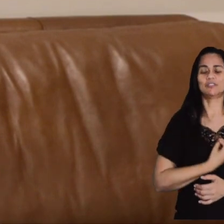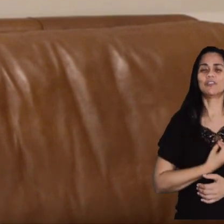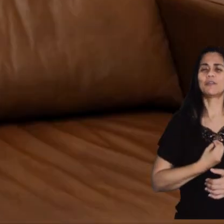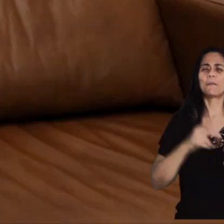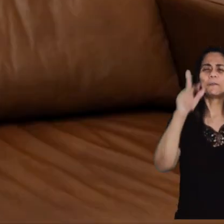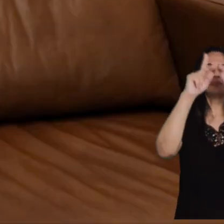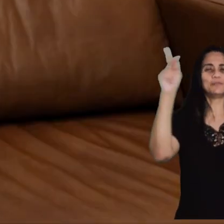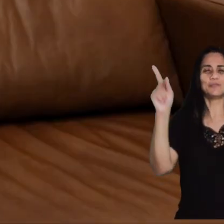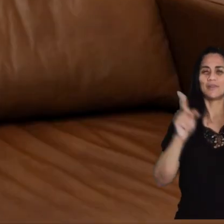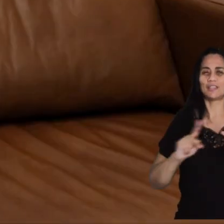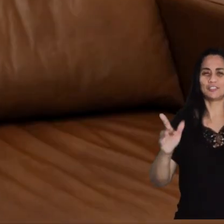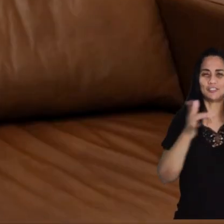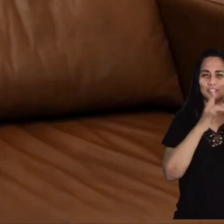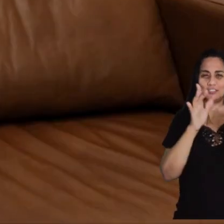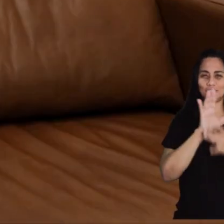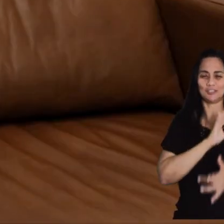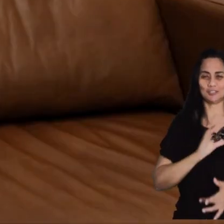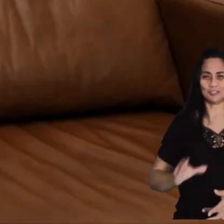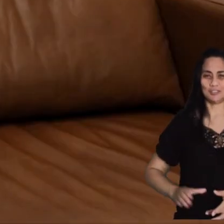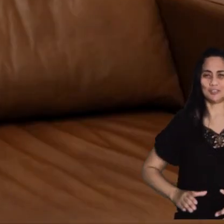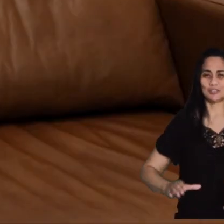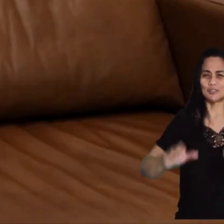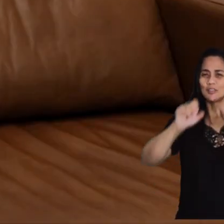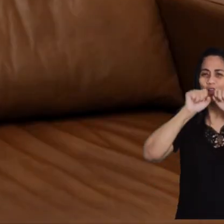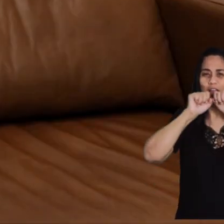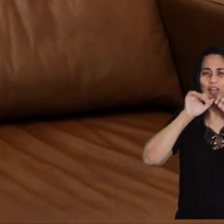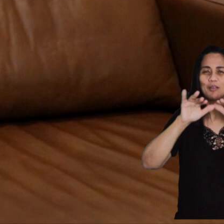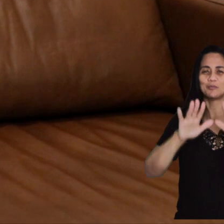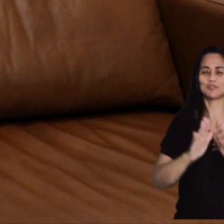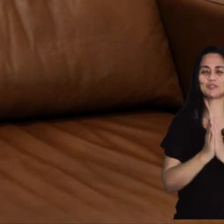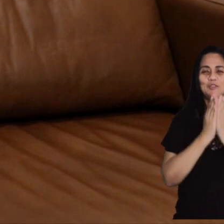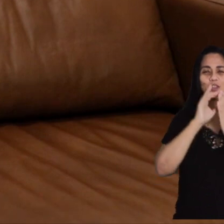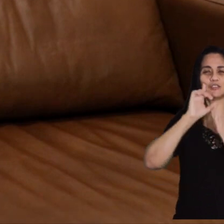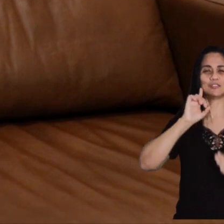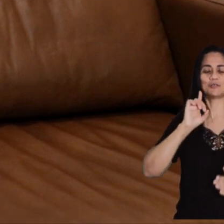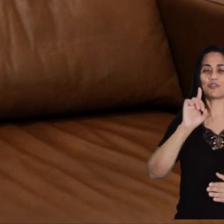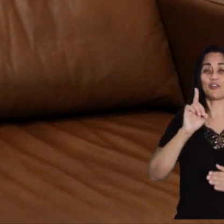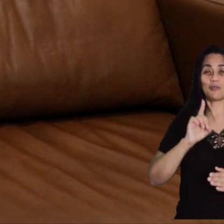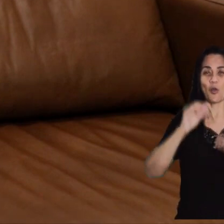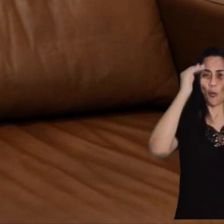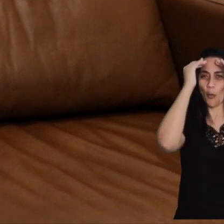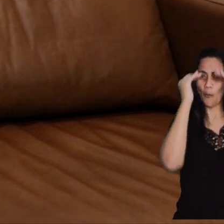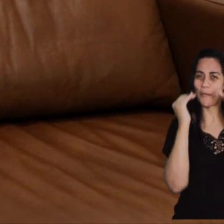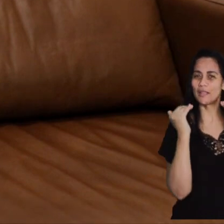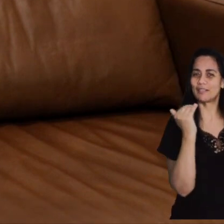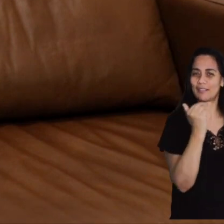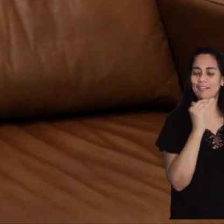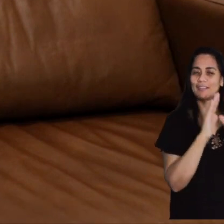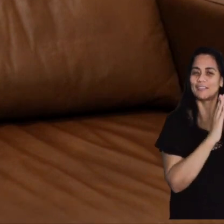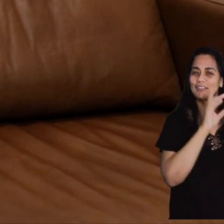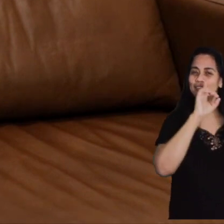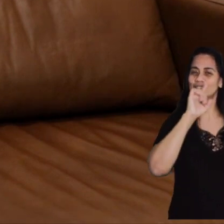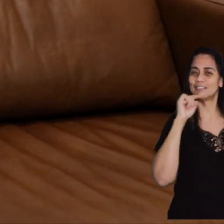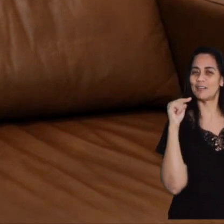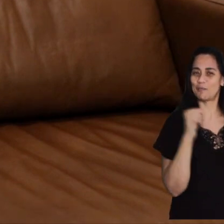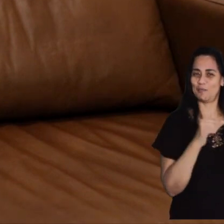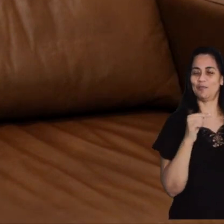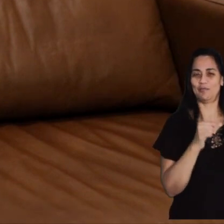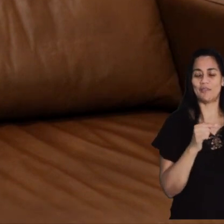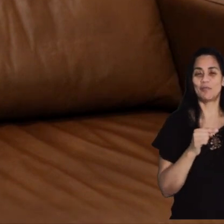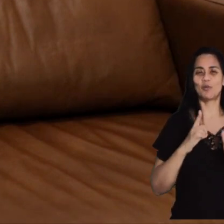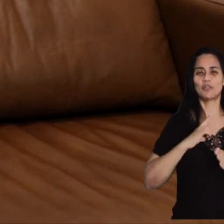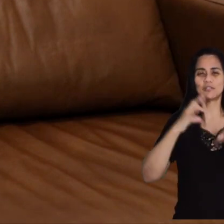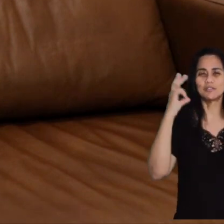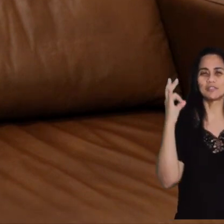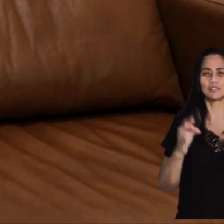sua vida. Fica na paz de Cristo Jesus, seja abençoado pela palavra, viva a palavra de Deus. Eu